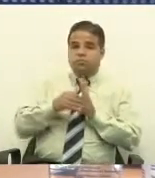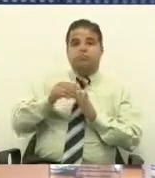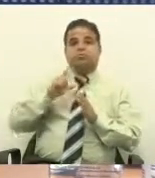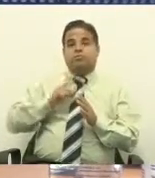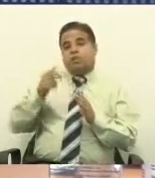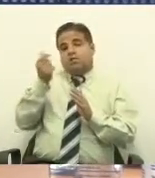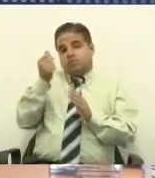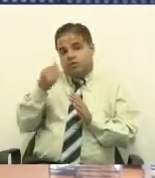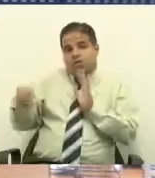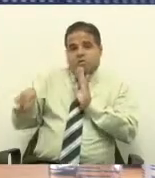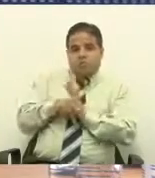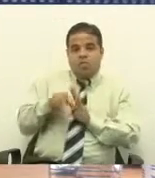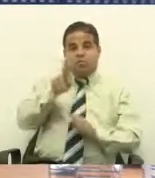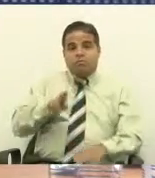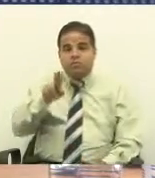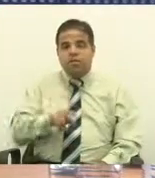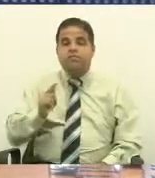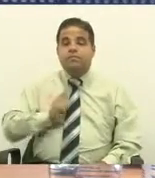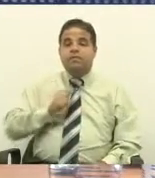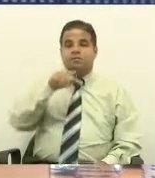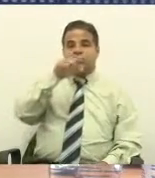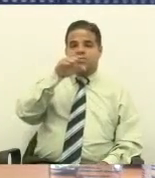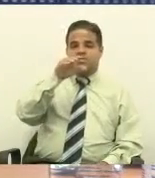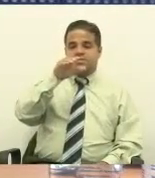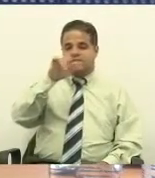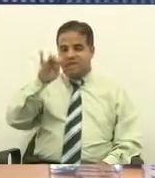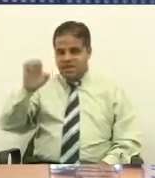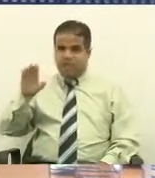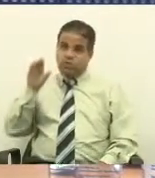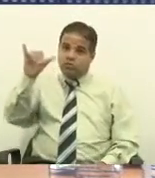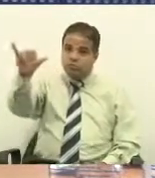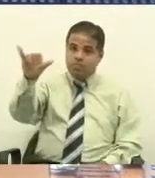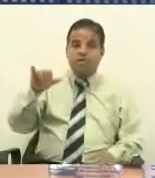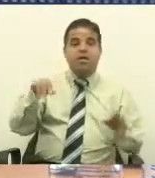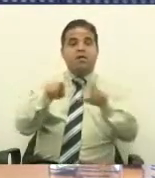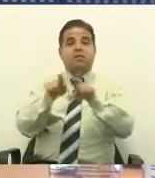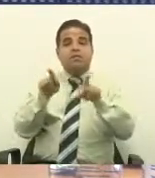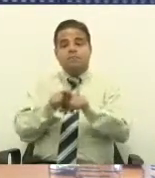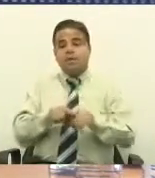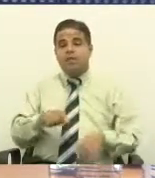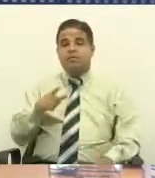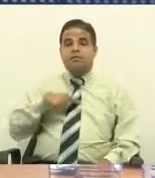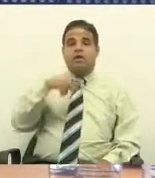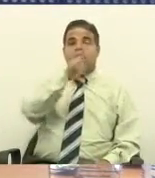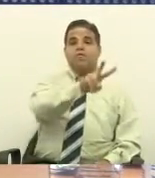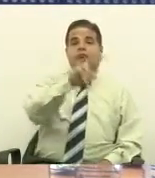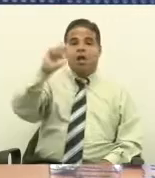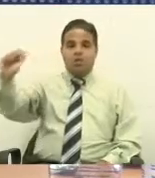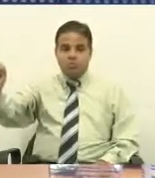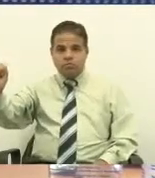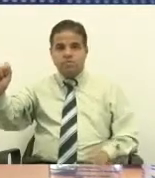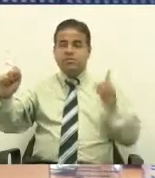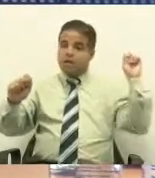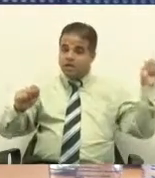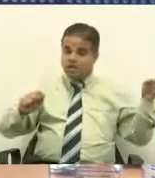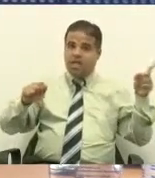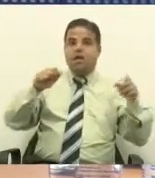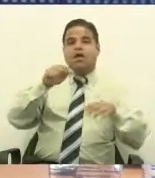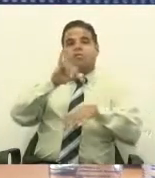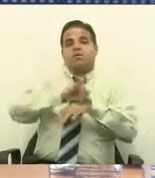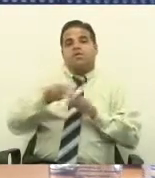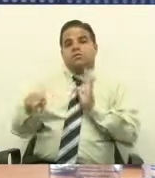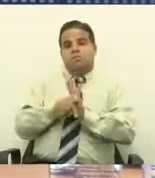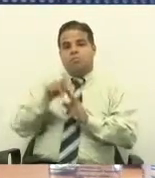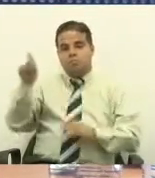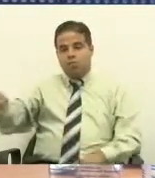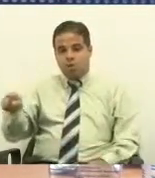recursos próprios. Nós temos o SET Cumbica e nós temos o Vila Augusta, que é uma sede própria, cedida